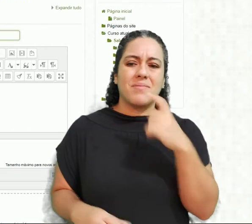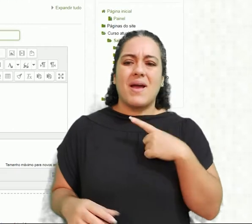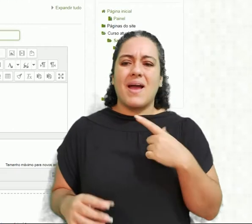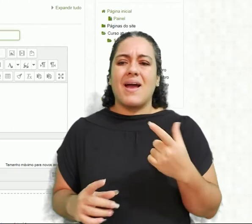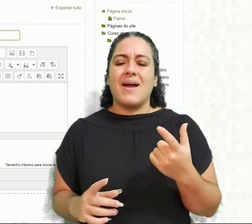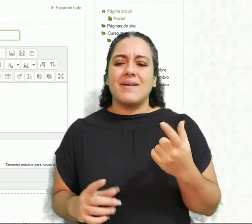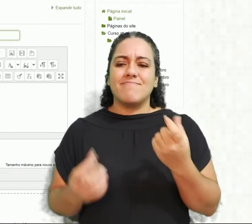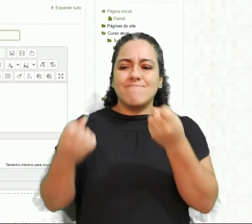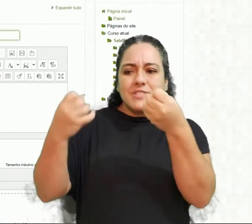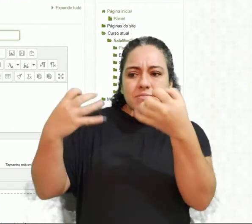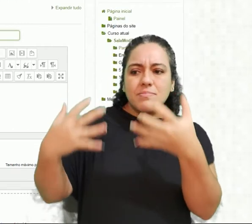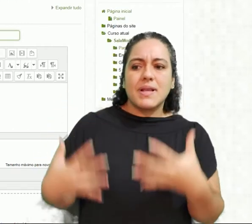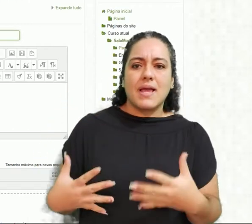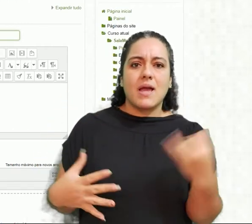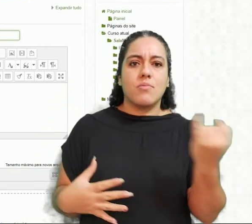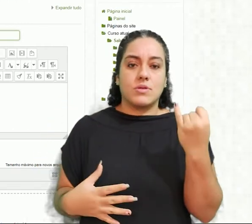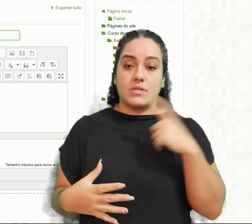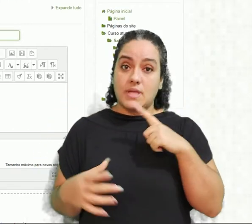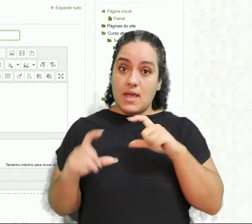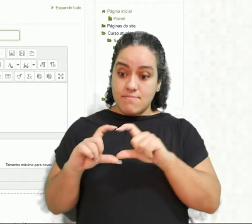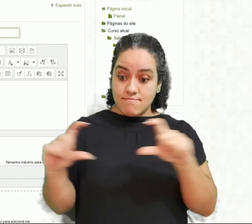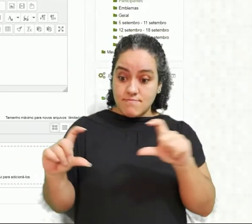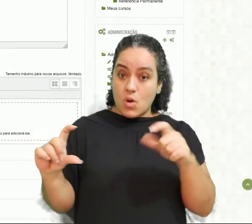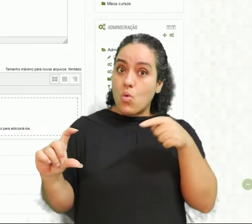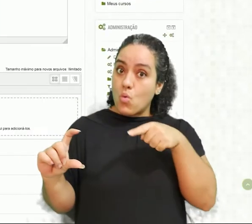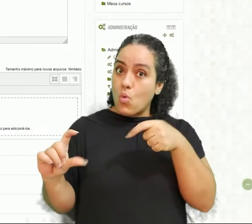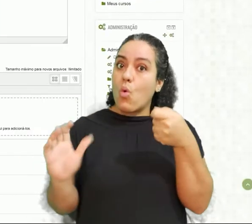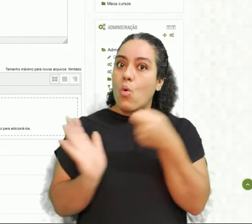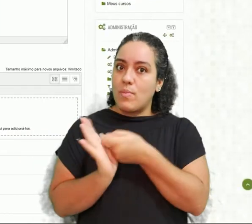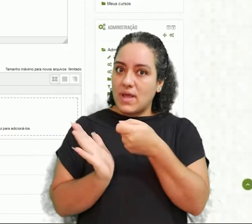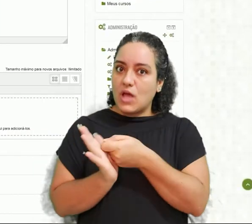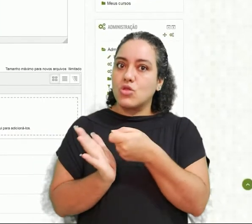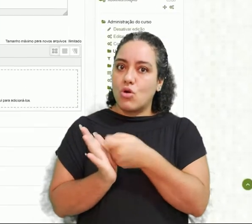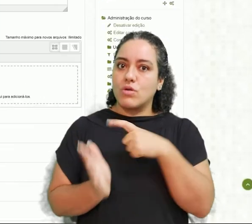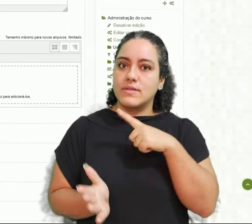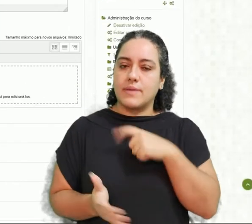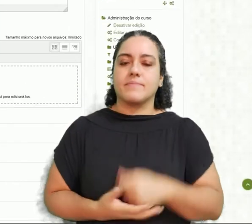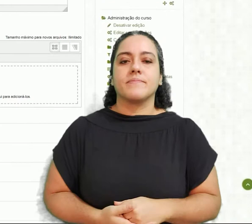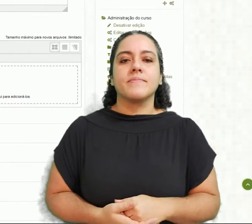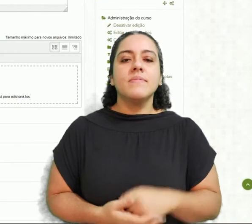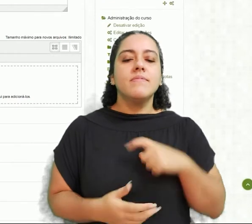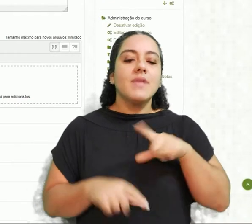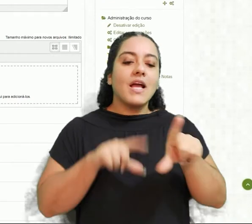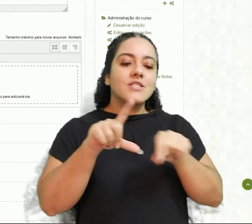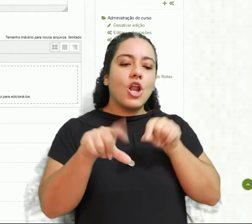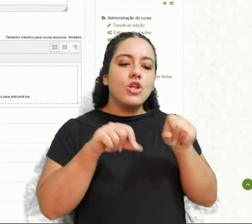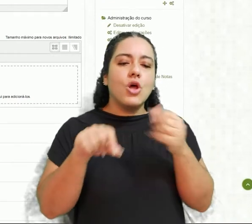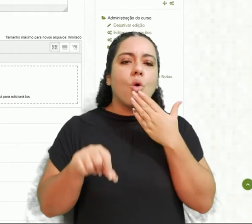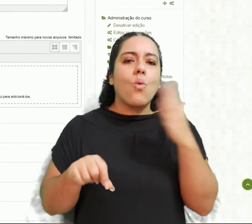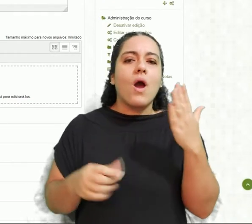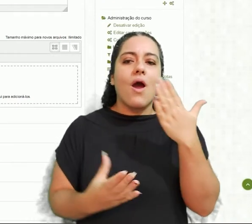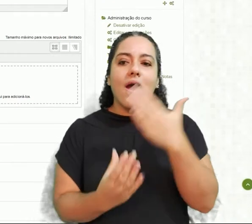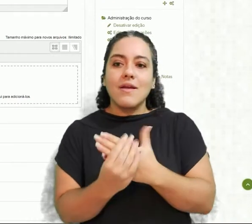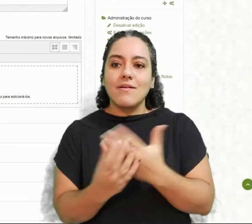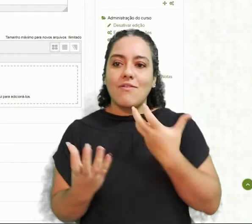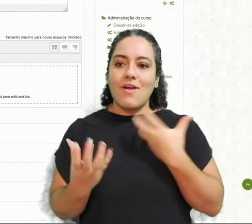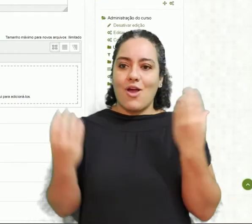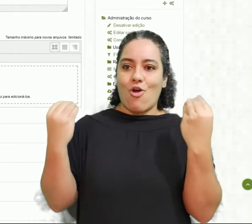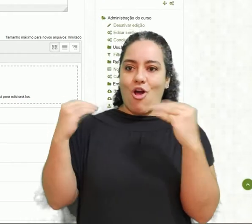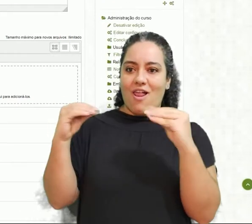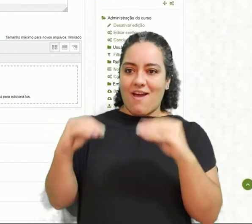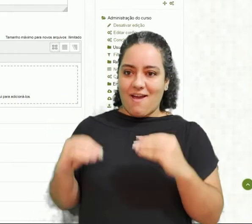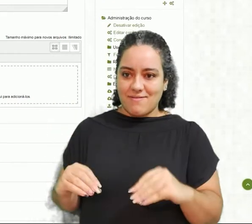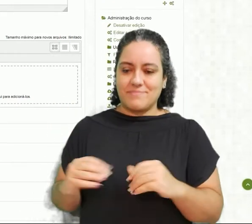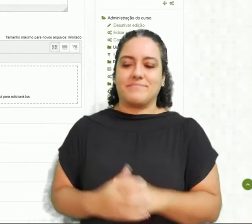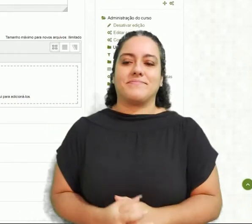achar um nome muito descritivo você vê que esse campo aqui é obrigatório e que você vai fazer lá a falar quais arquivos você